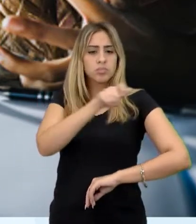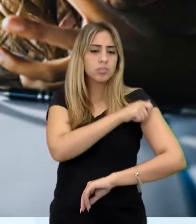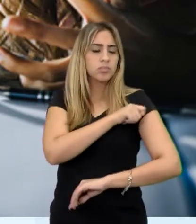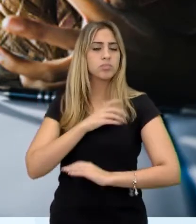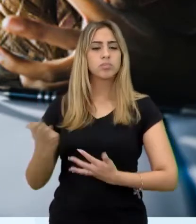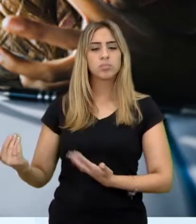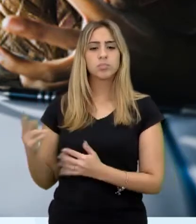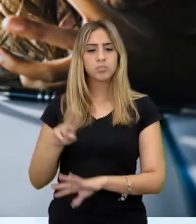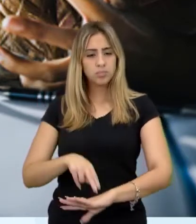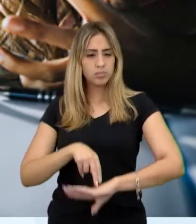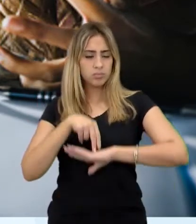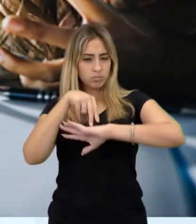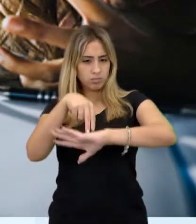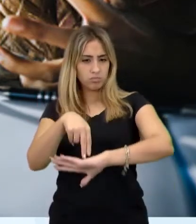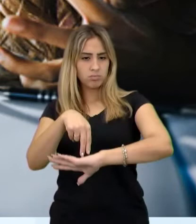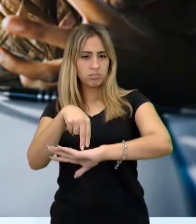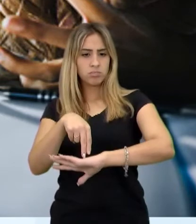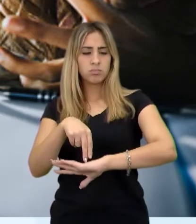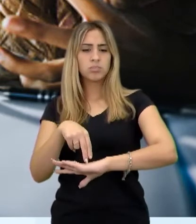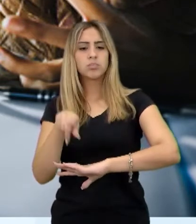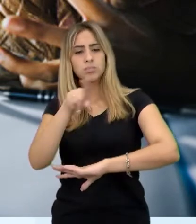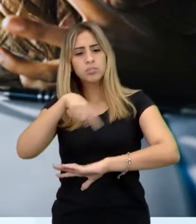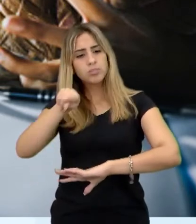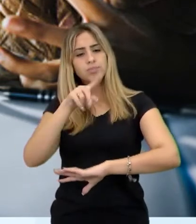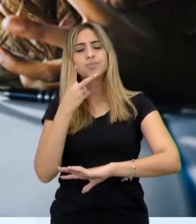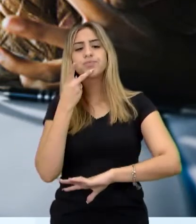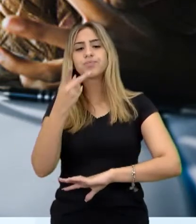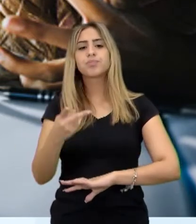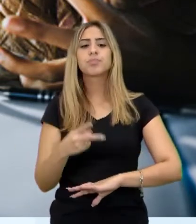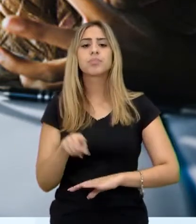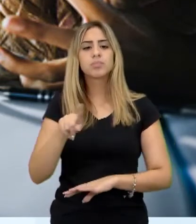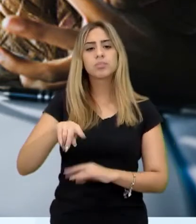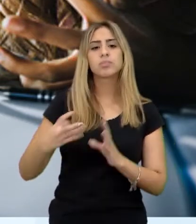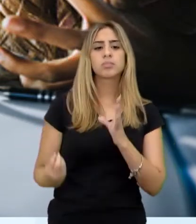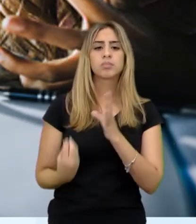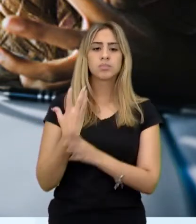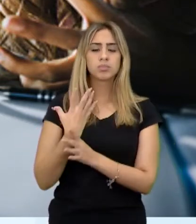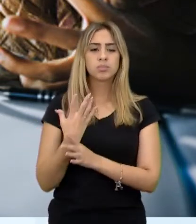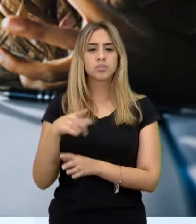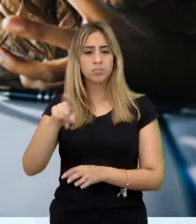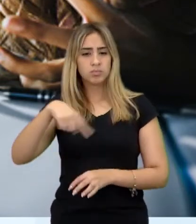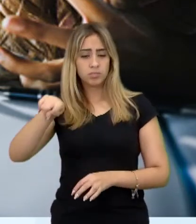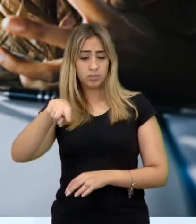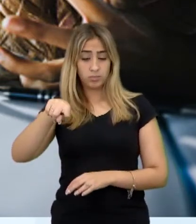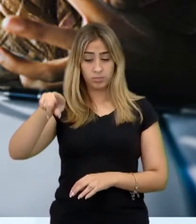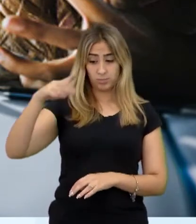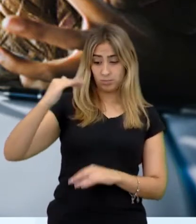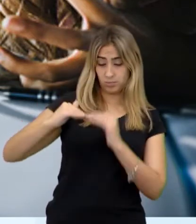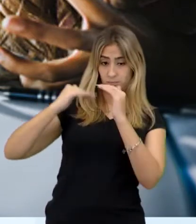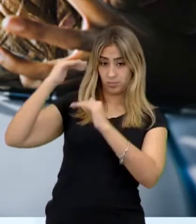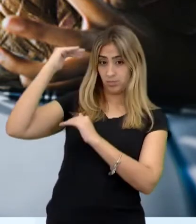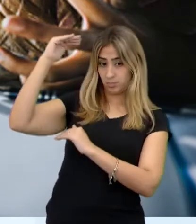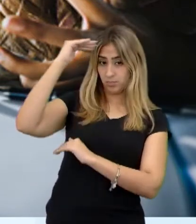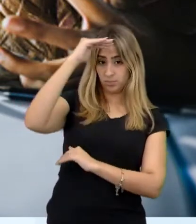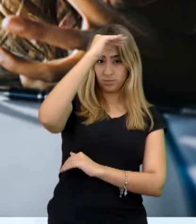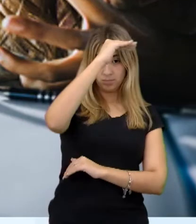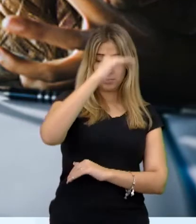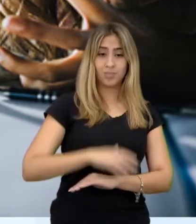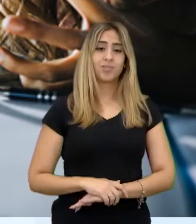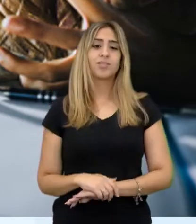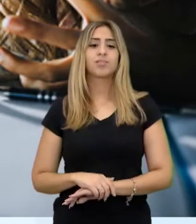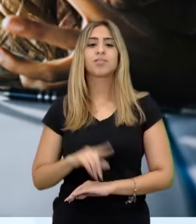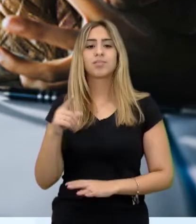você, jovem protagonista. E vocês dizendo assim, ó, vocês nós adultos, viu, professora Jennifer, você tá junto